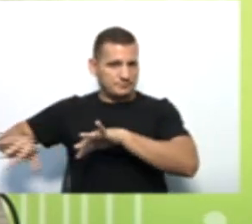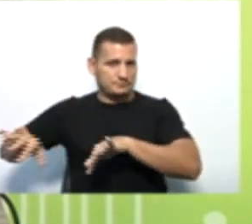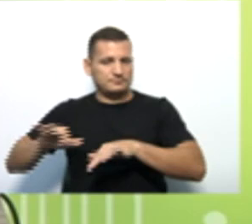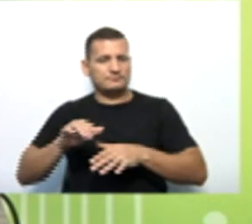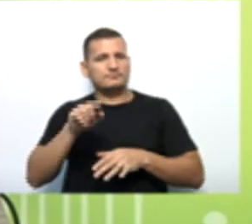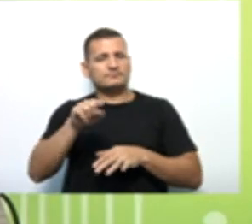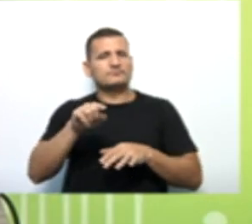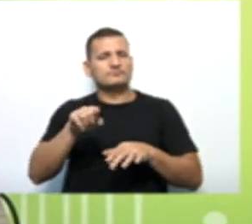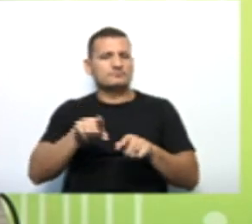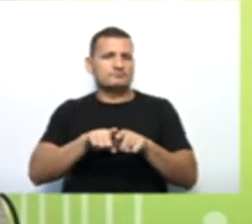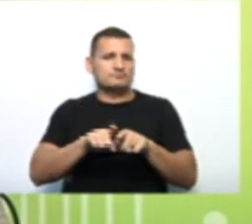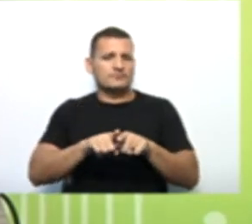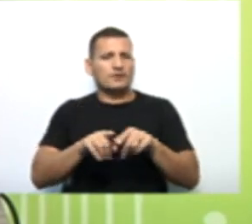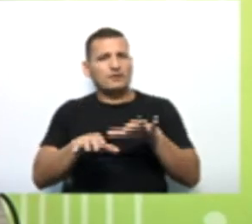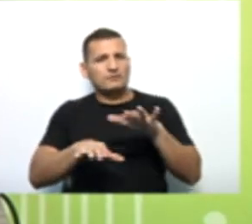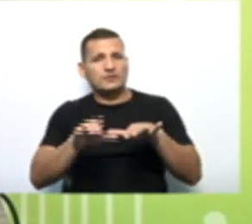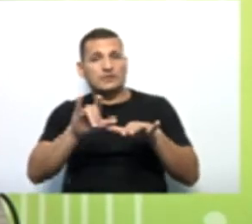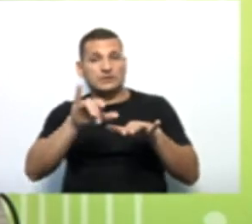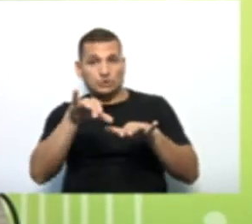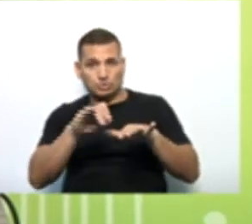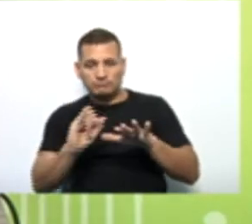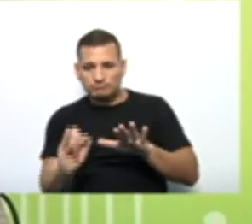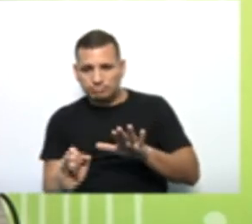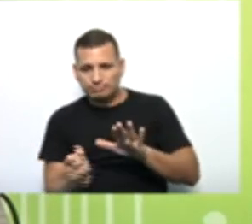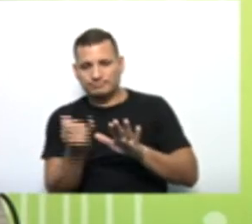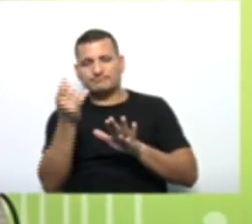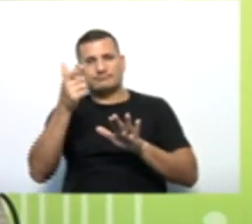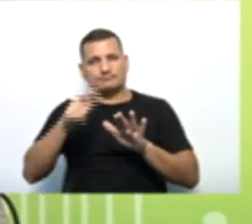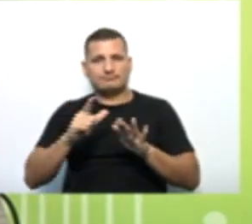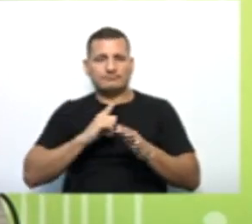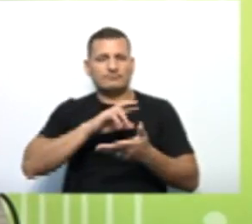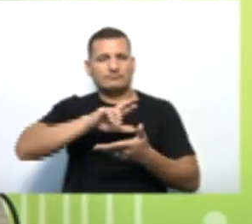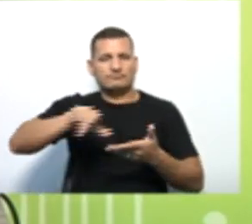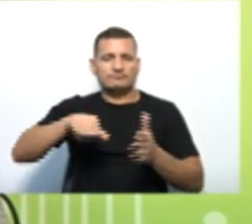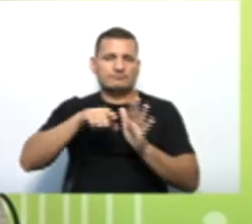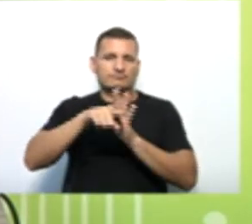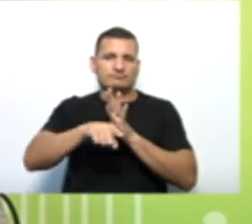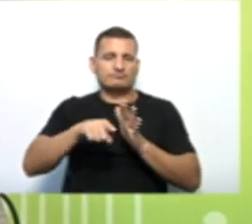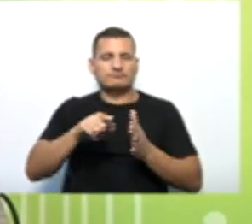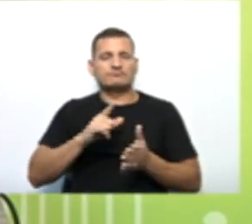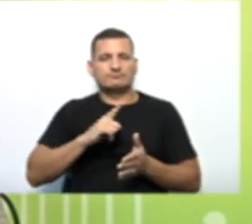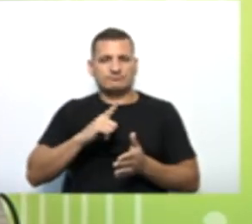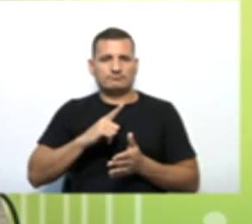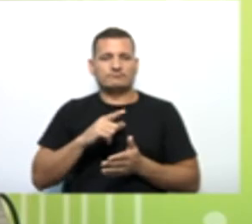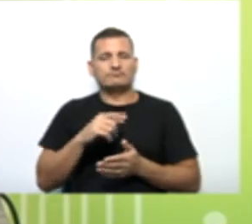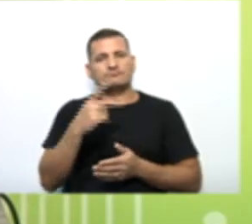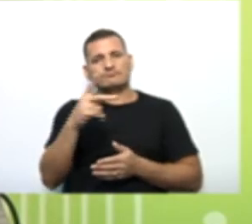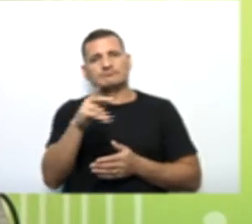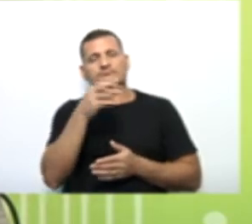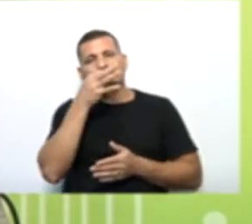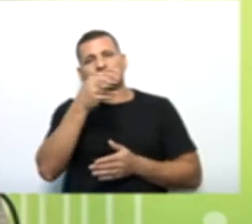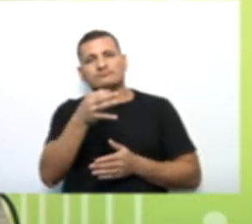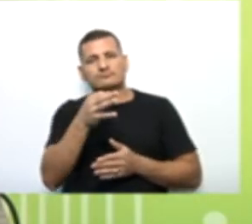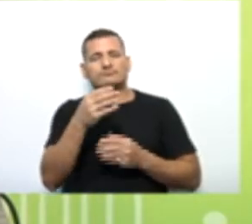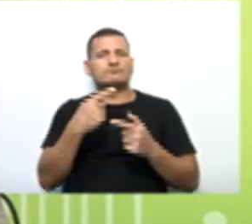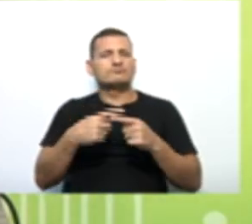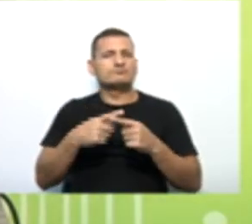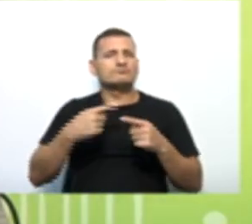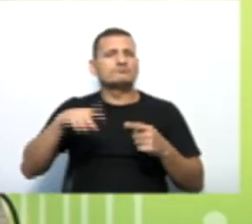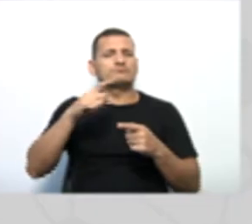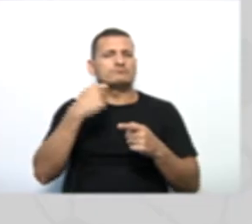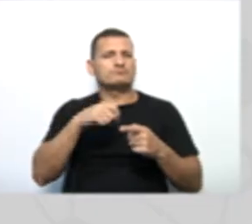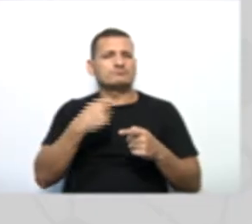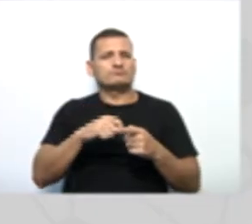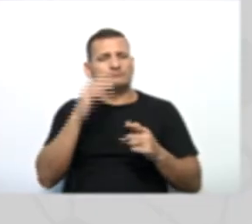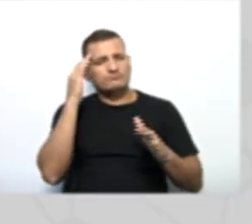até reaproveitando certo tipo de lixo. Então, são várias as perguntas relacionadas, né? Dica com suas palavras, por que devemos seguir